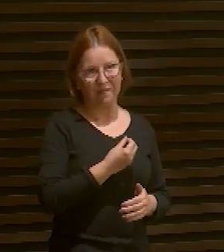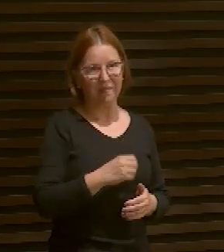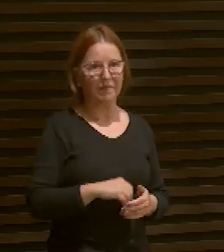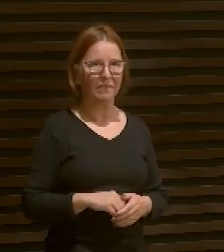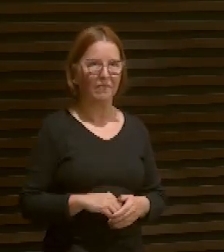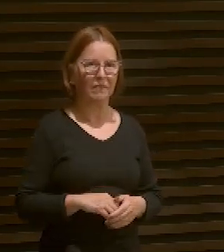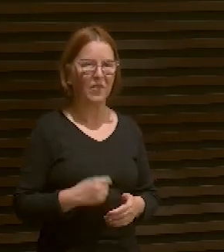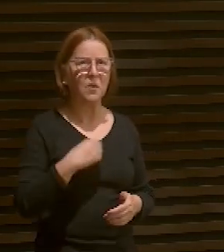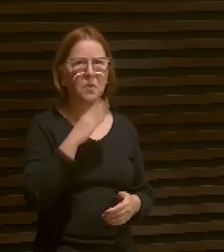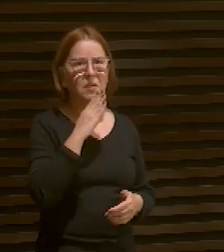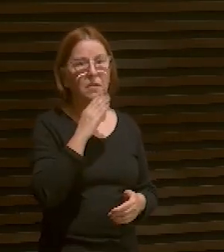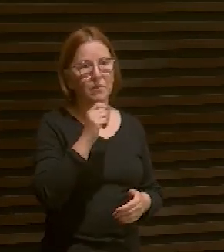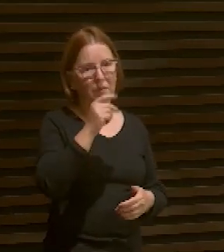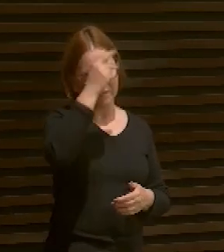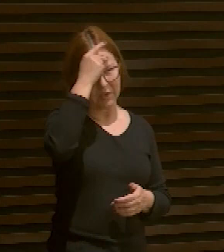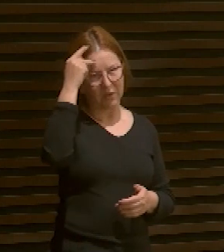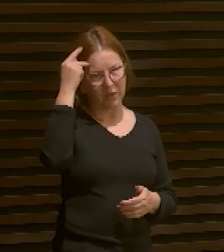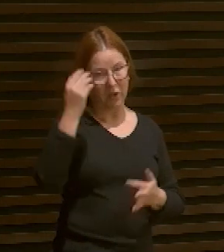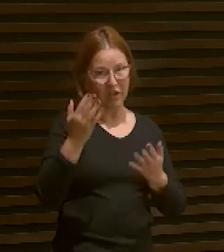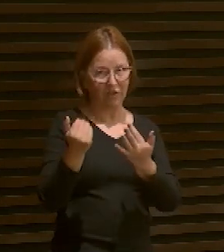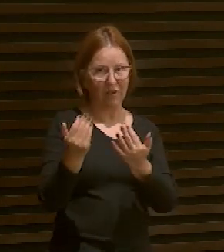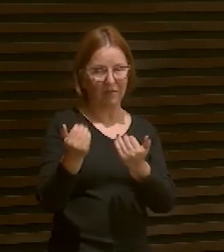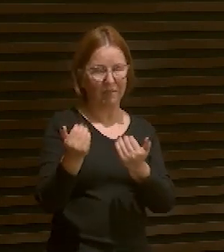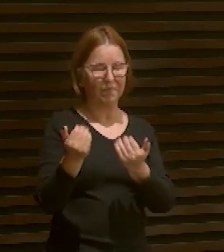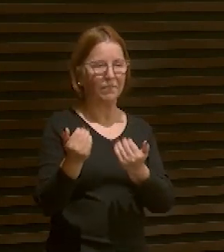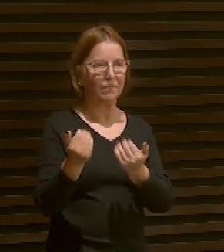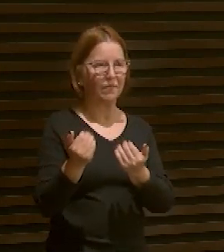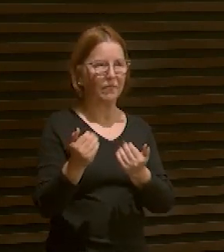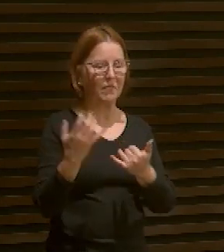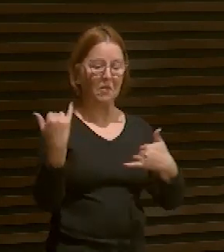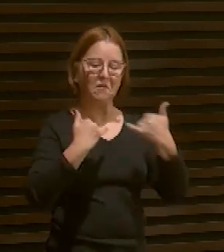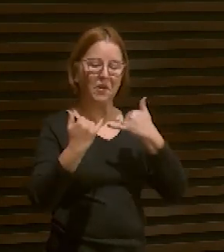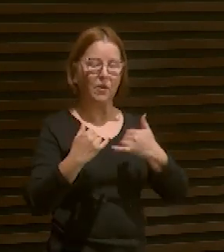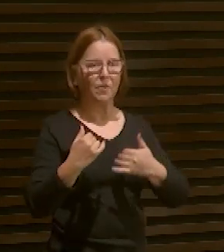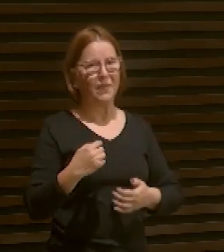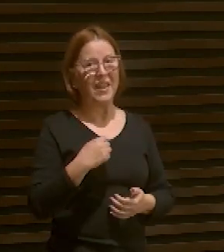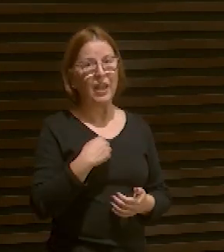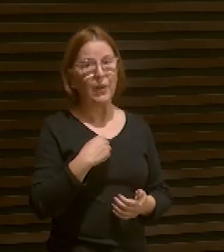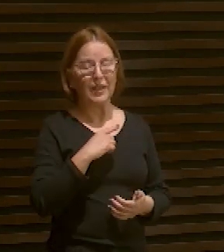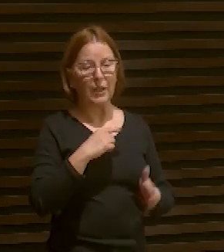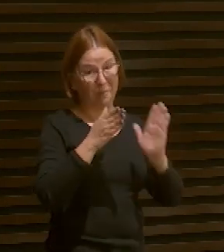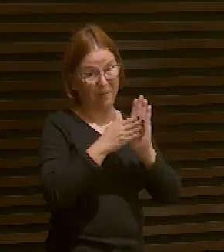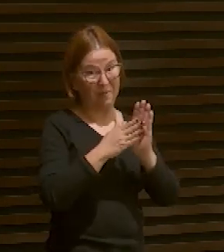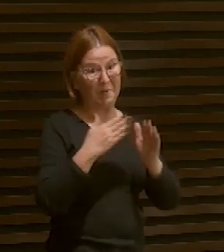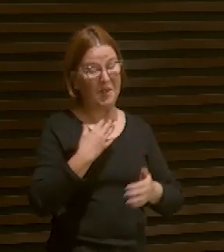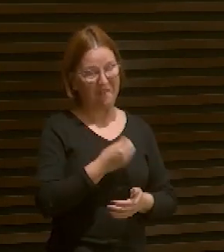Eu conheço uma pessoa, um jovem, que falou para mim assim, Mário, eu tenho um propósito na minha vida,